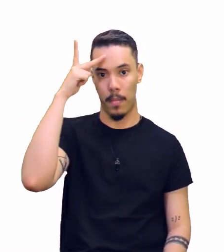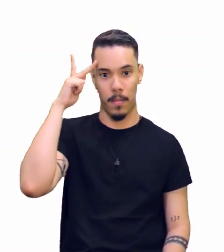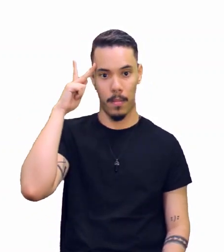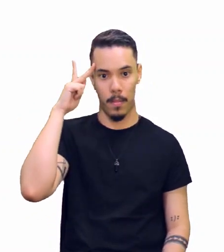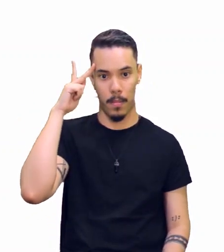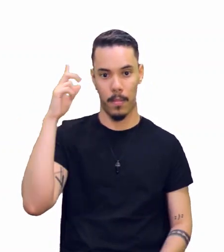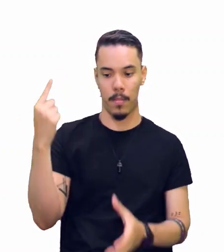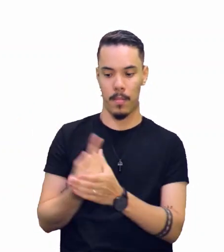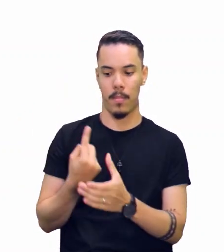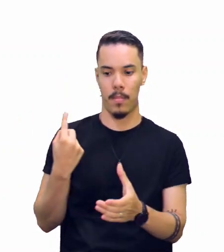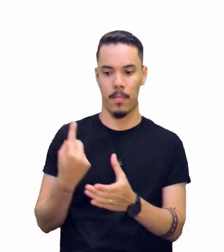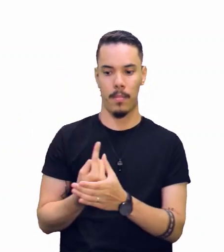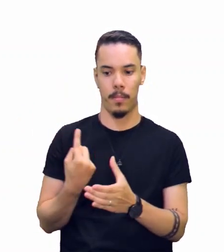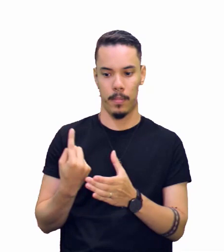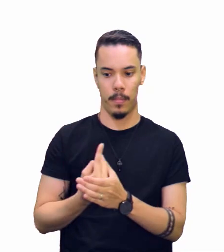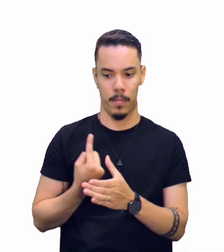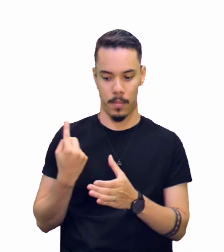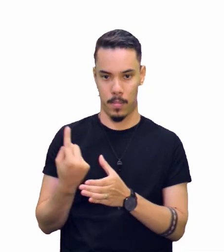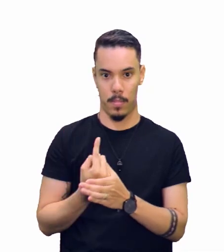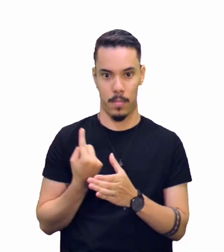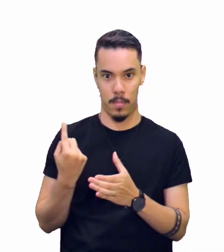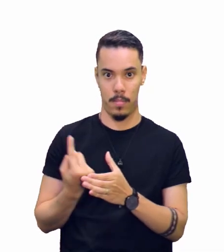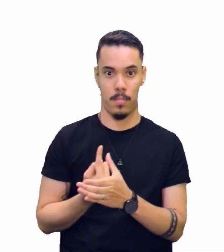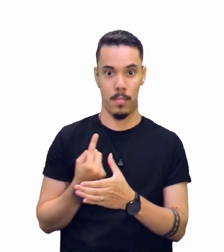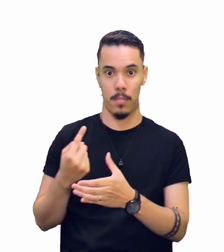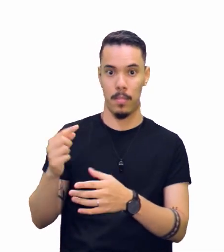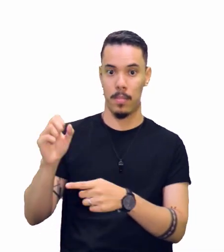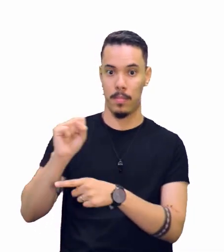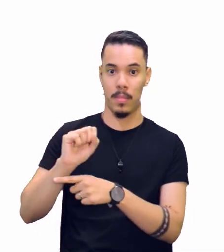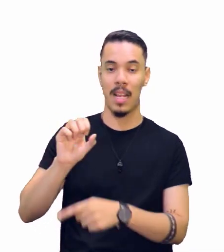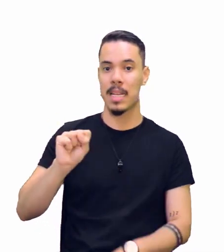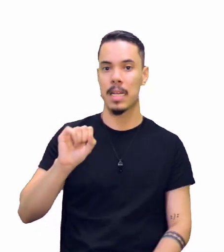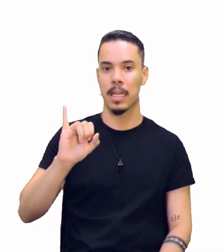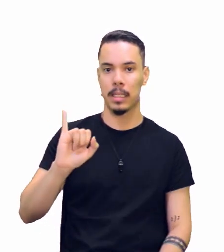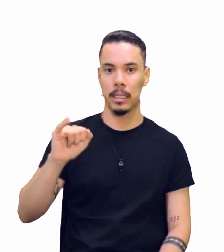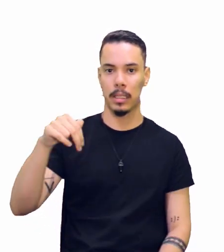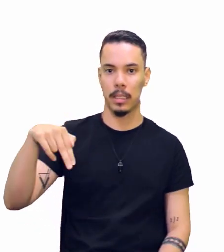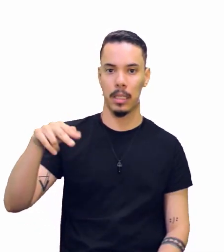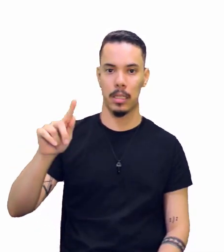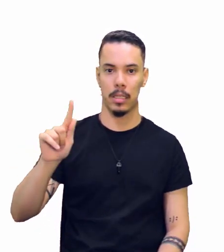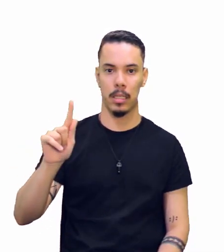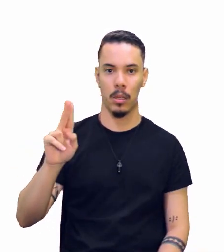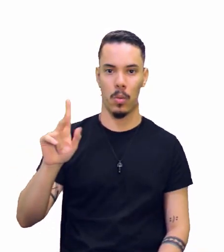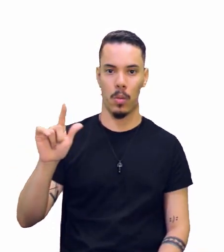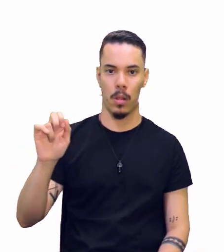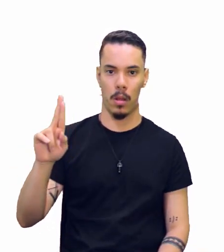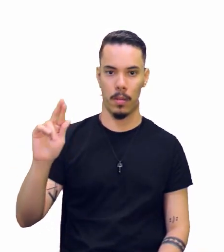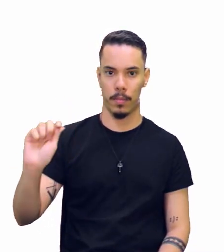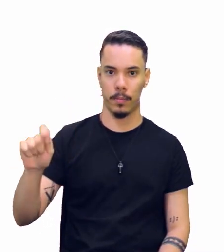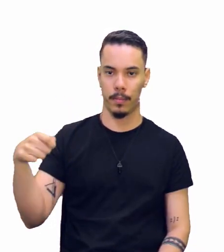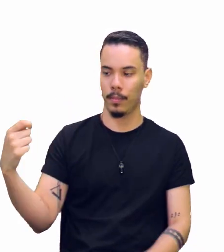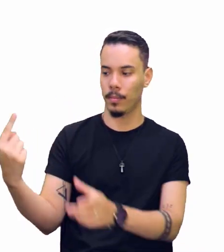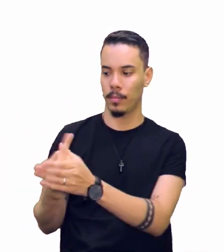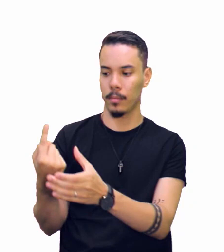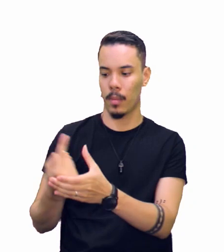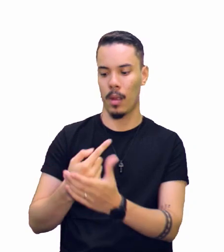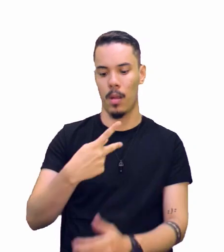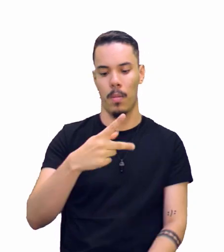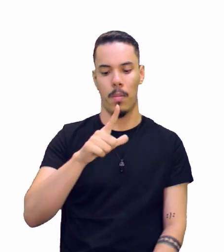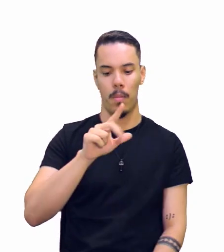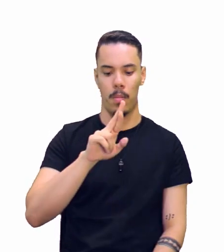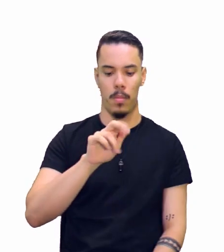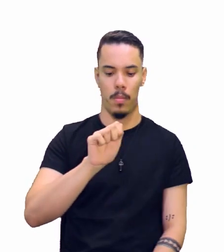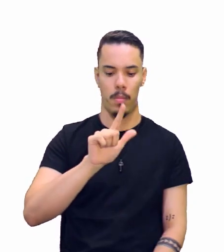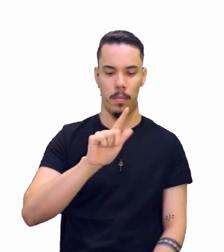do singular. Então perceba aí, temos if, que é a minha conjunção se,